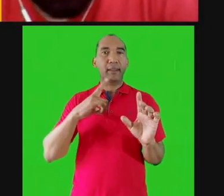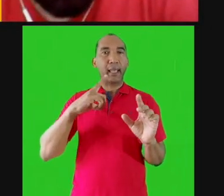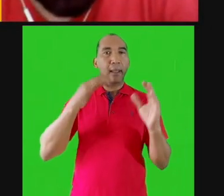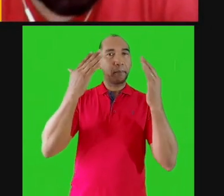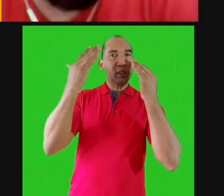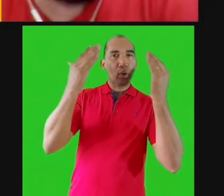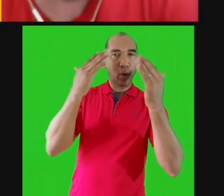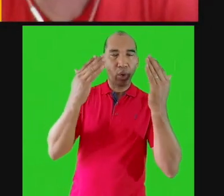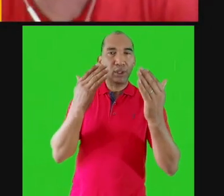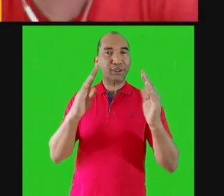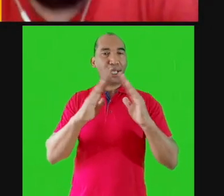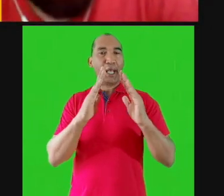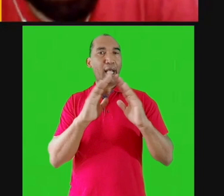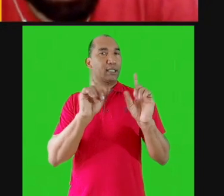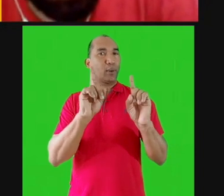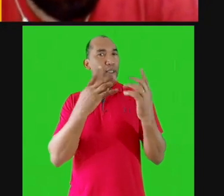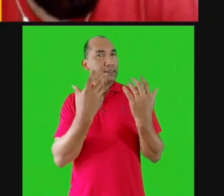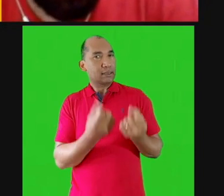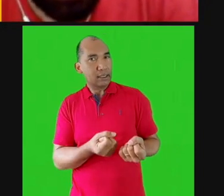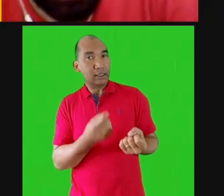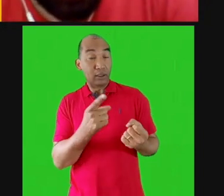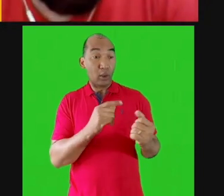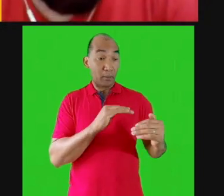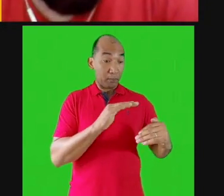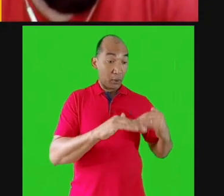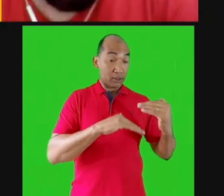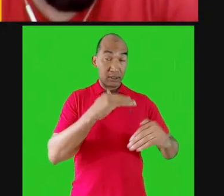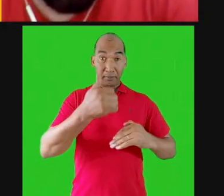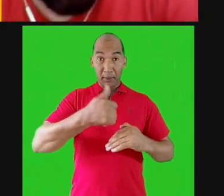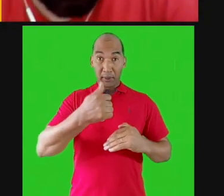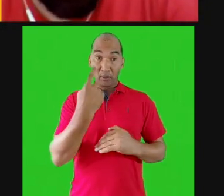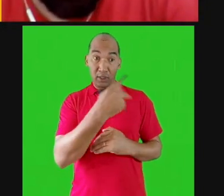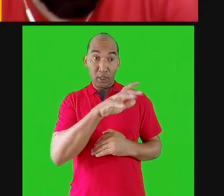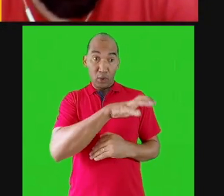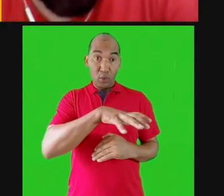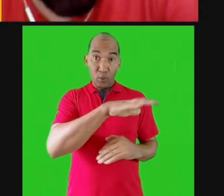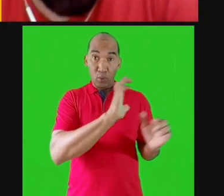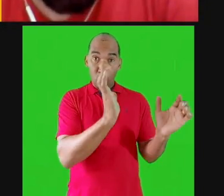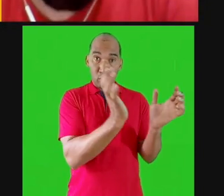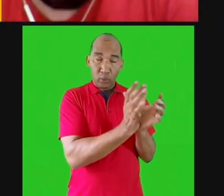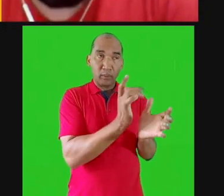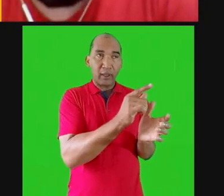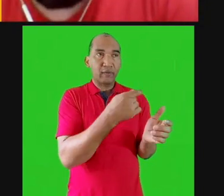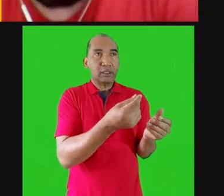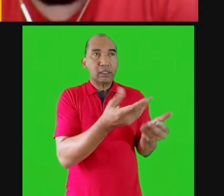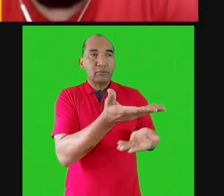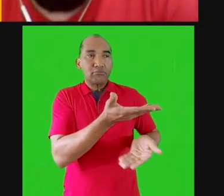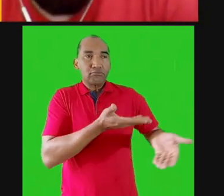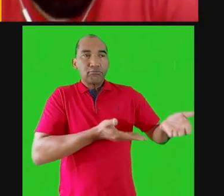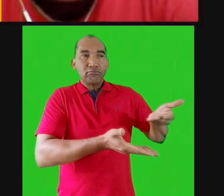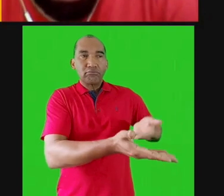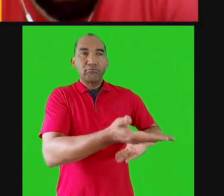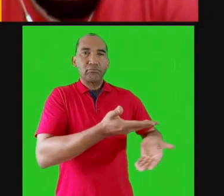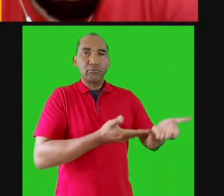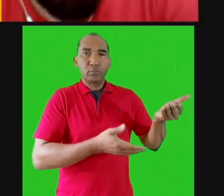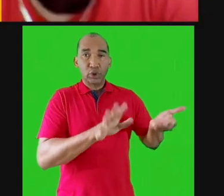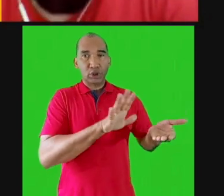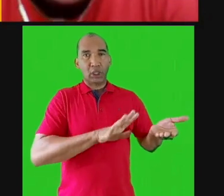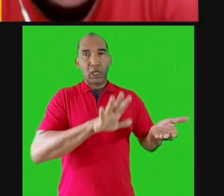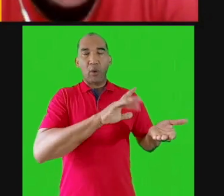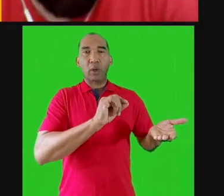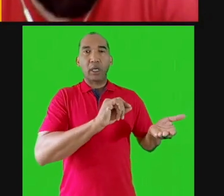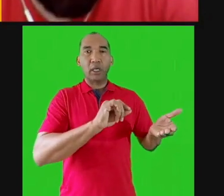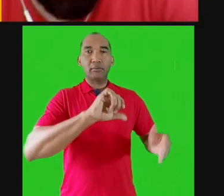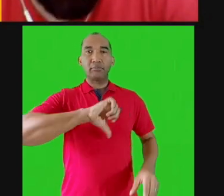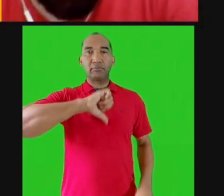própria violência da não aceitação dentro de casa. Então, assim, esse primeiro processo dessas pessoas é você poder lidar de forma geral